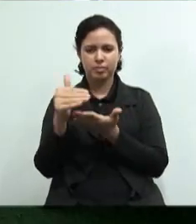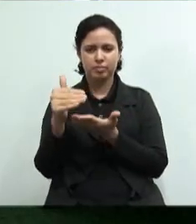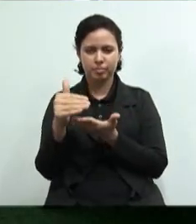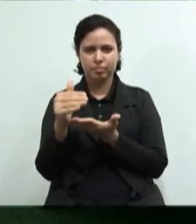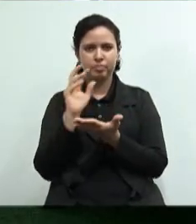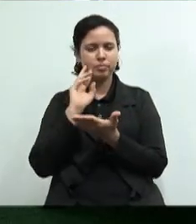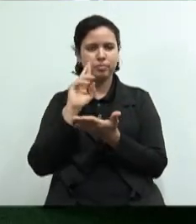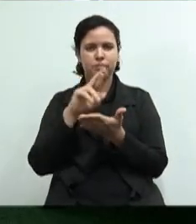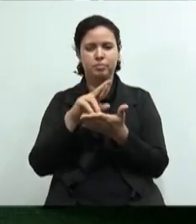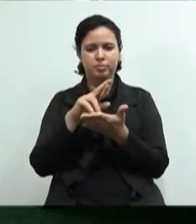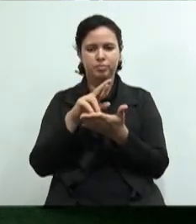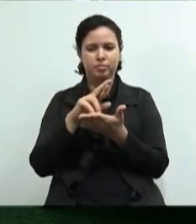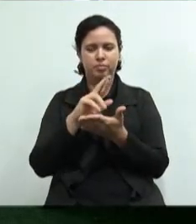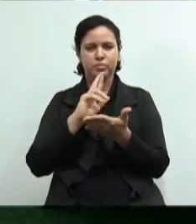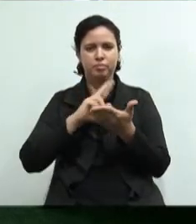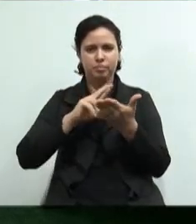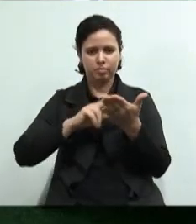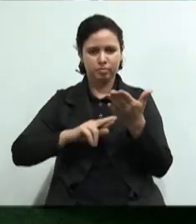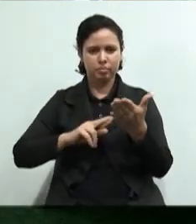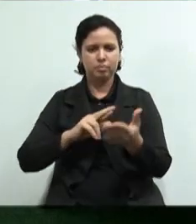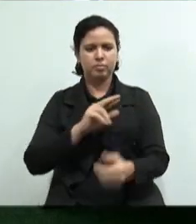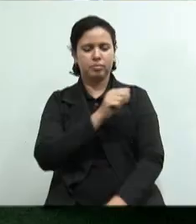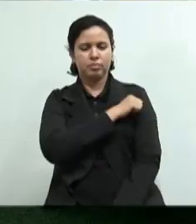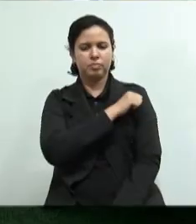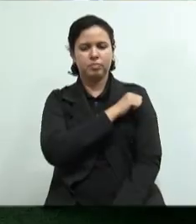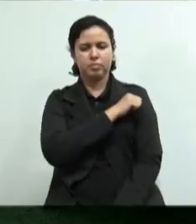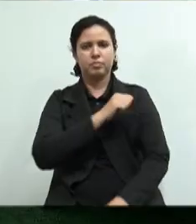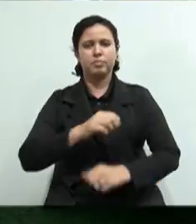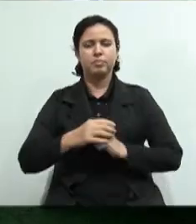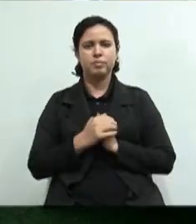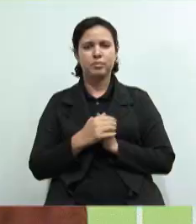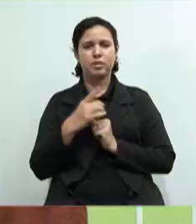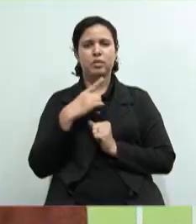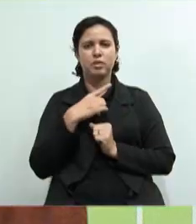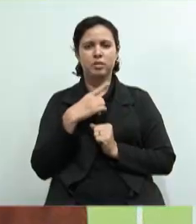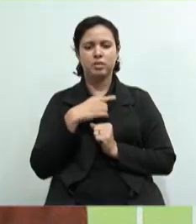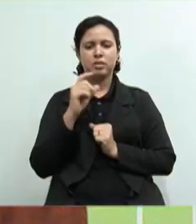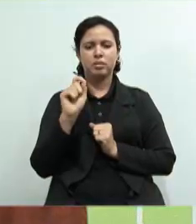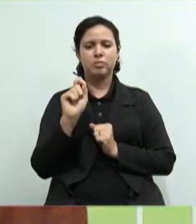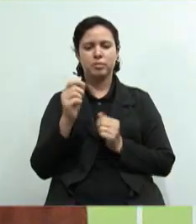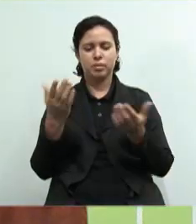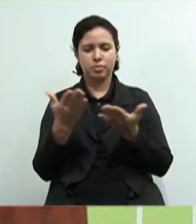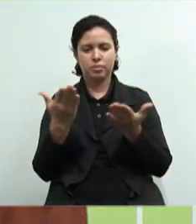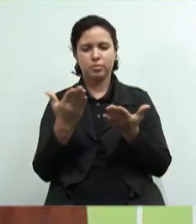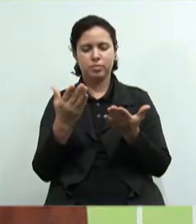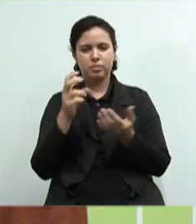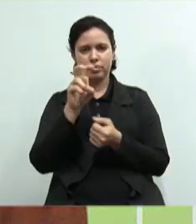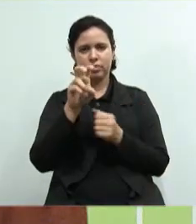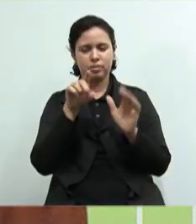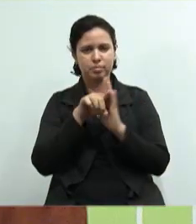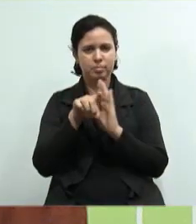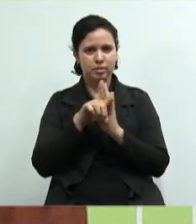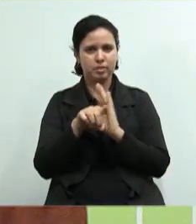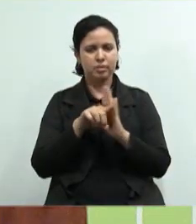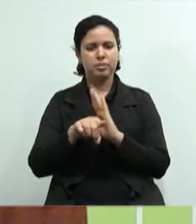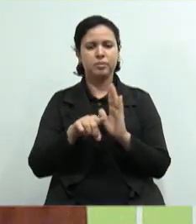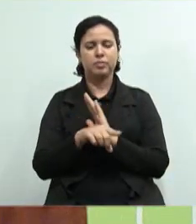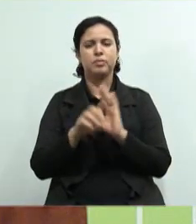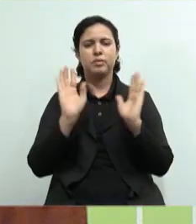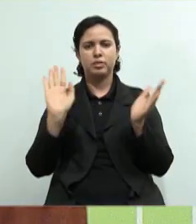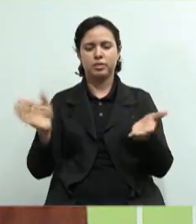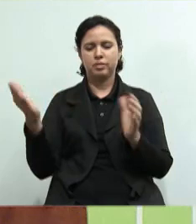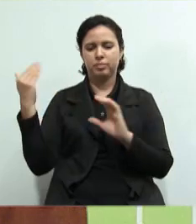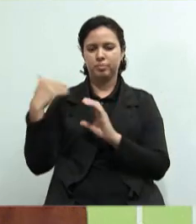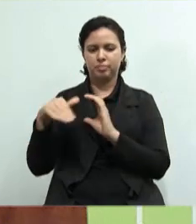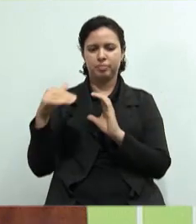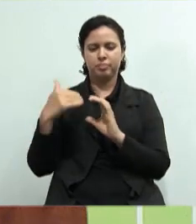ver a resposta dos alunos. Maravilha. Nós temos hoje 5 perguntas, né, que já foram